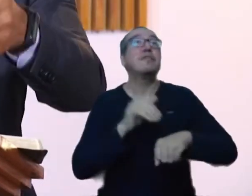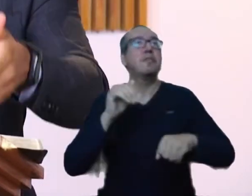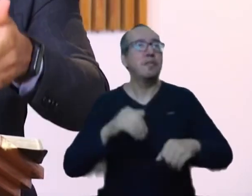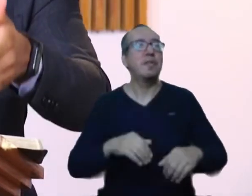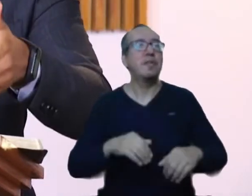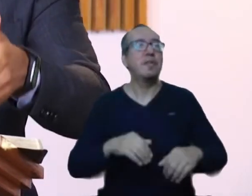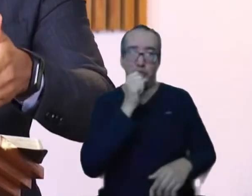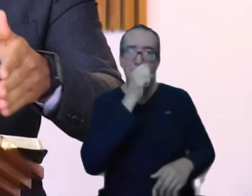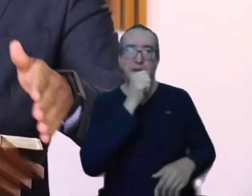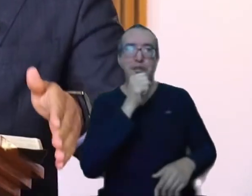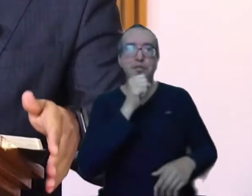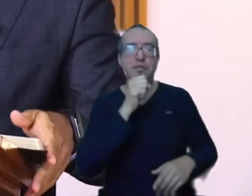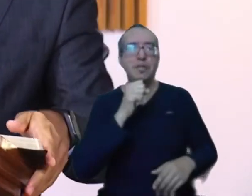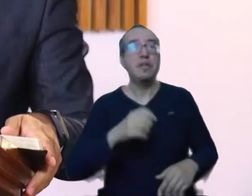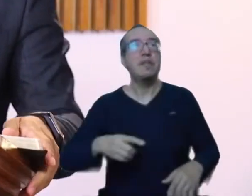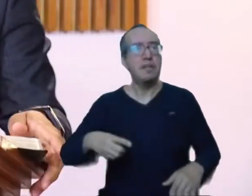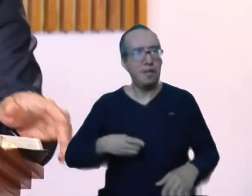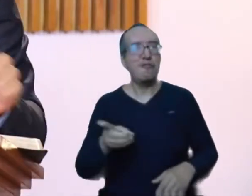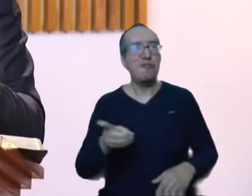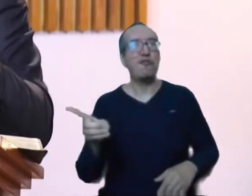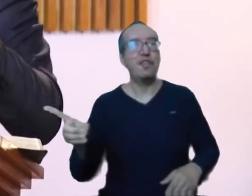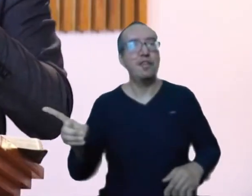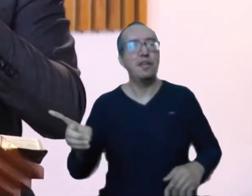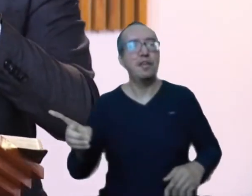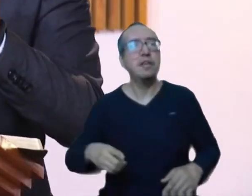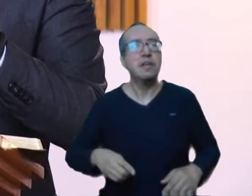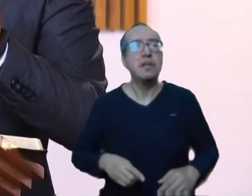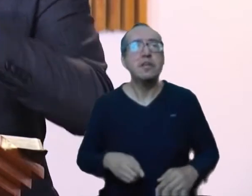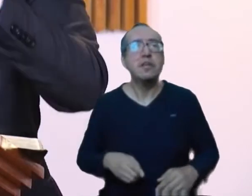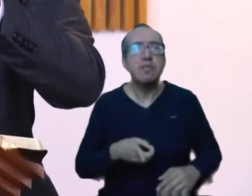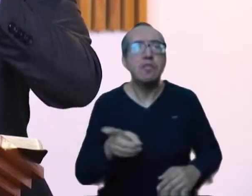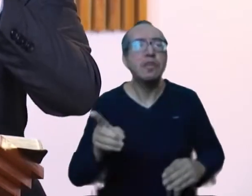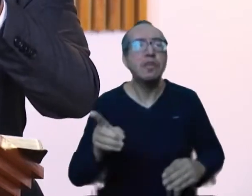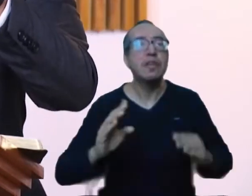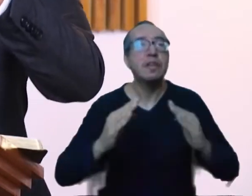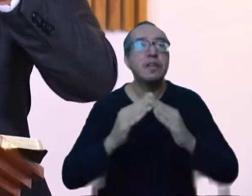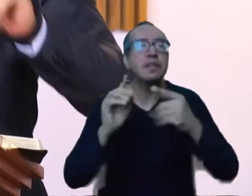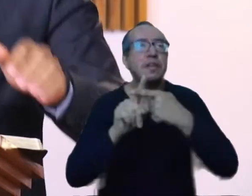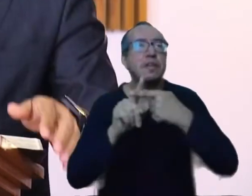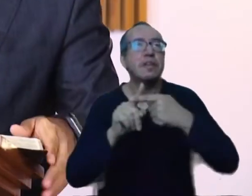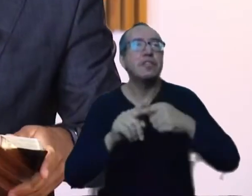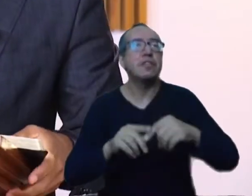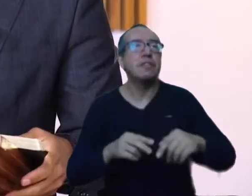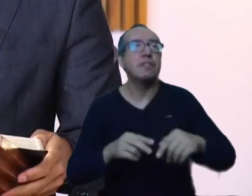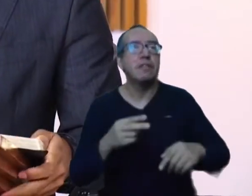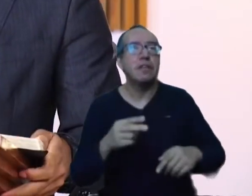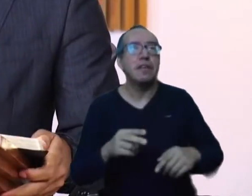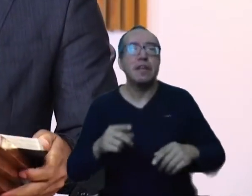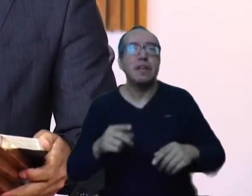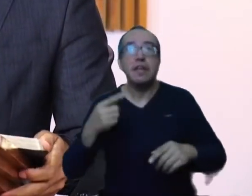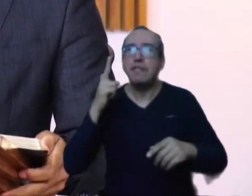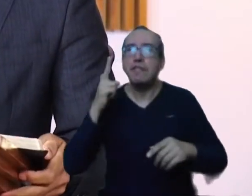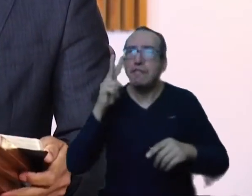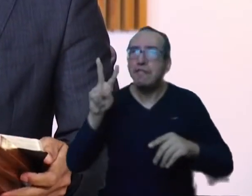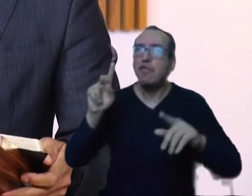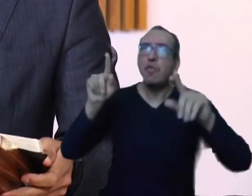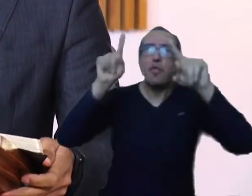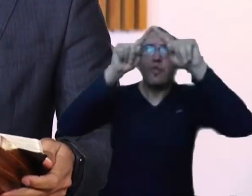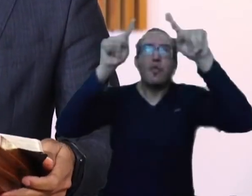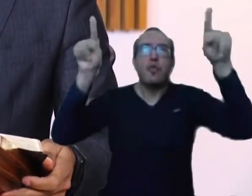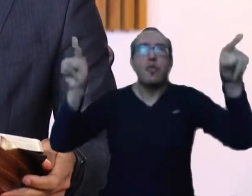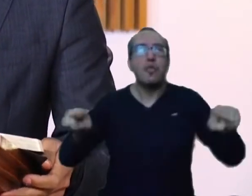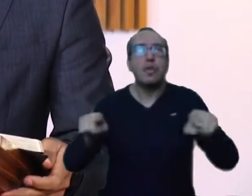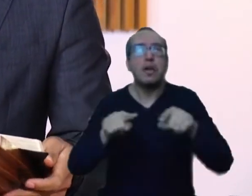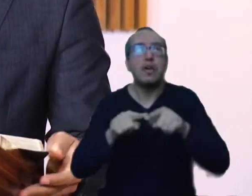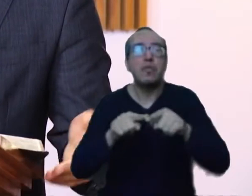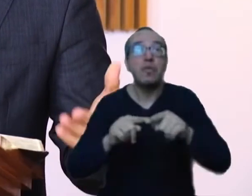a igreja estava orando. E sabe, uma das fotos que estava lá era a dele.